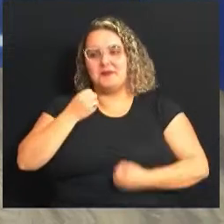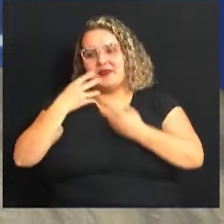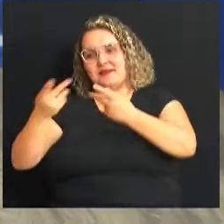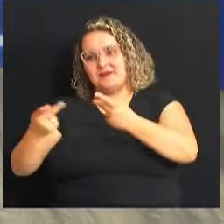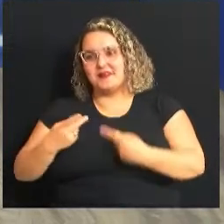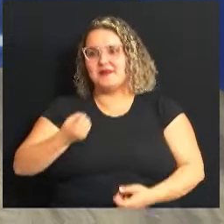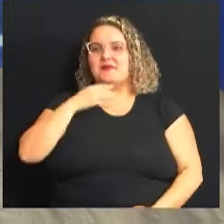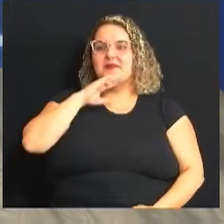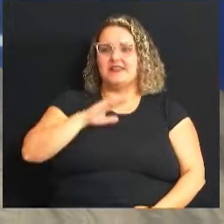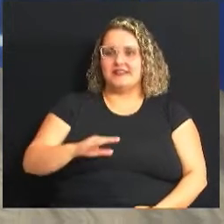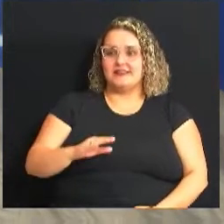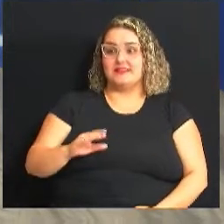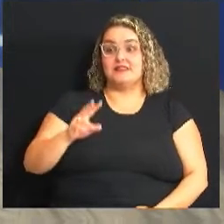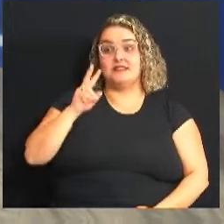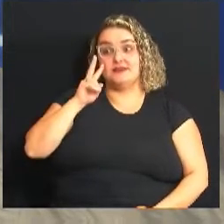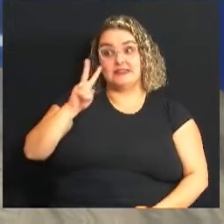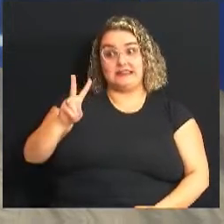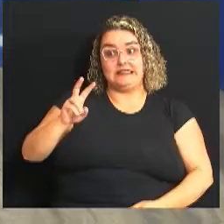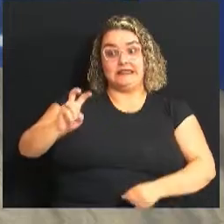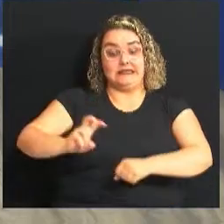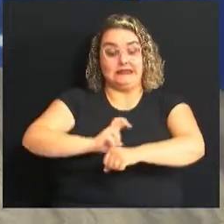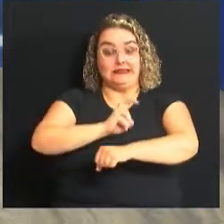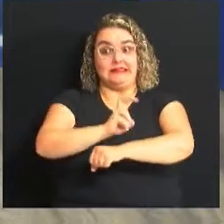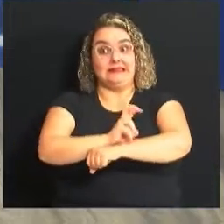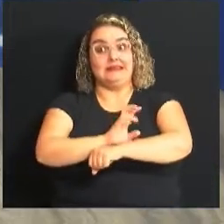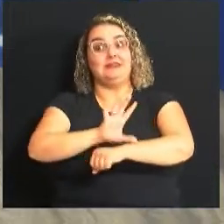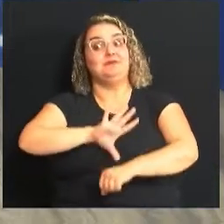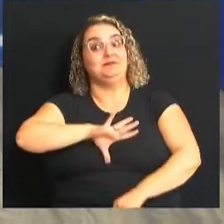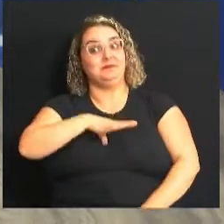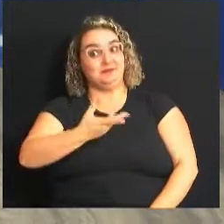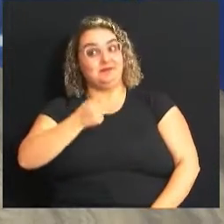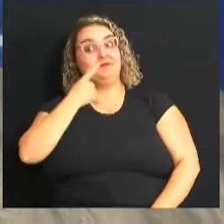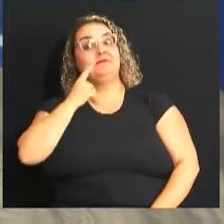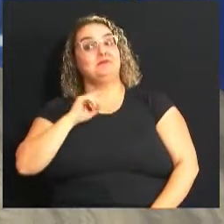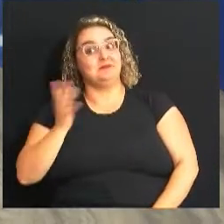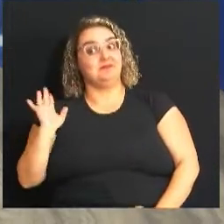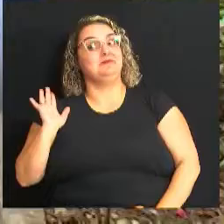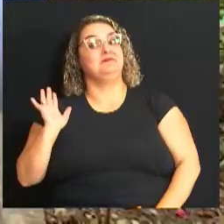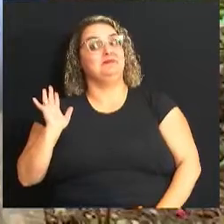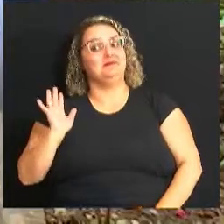E já apareceu aqui na minha tela, corajosa você, hein, Viviane?